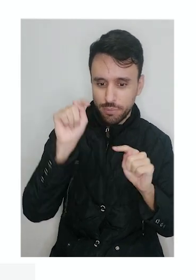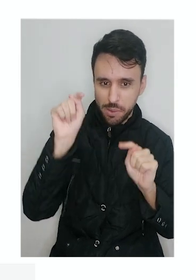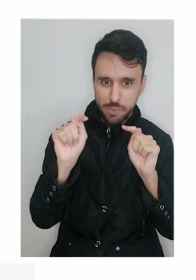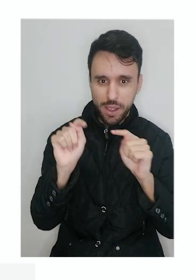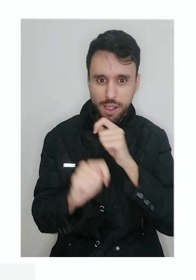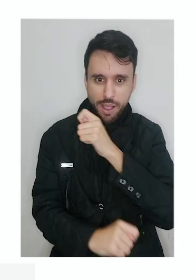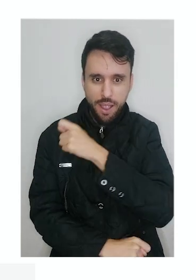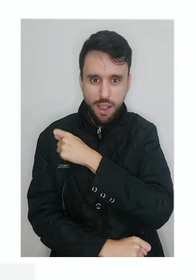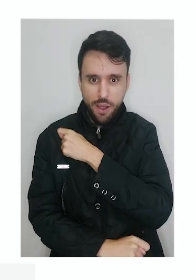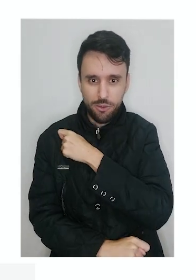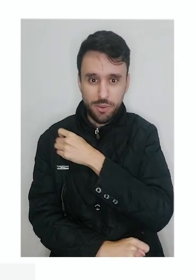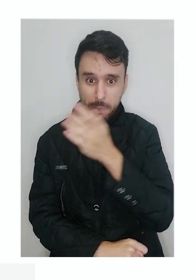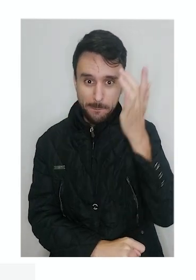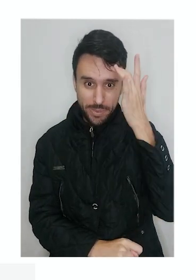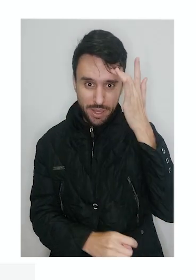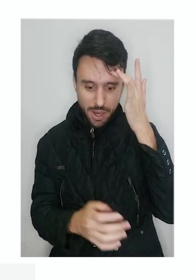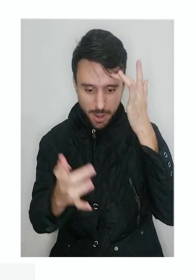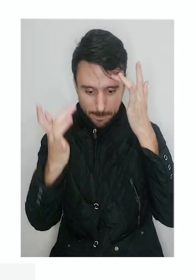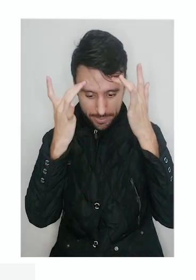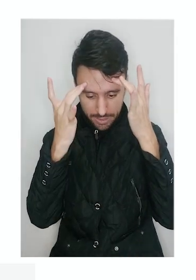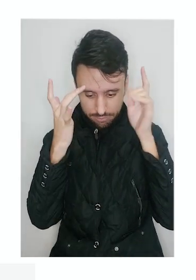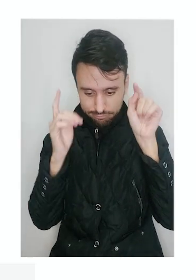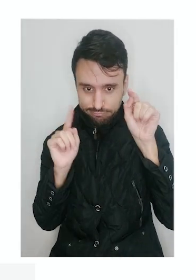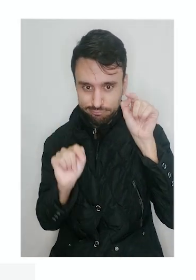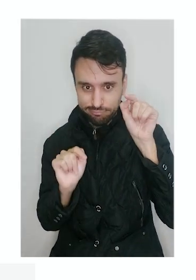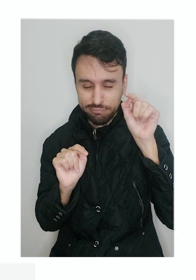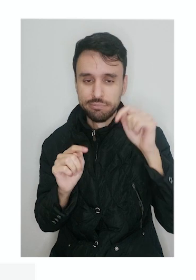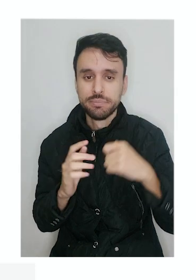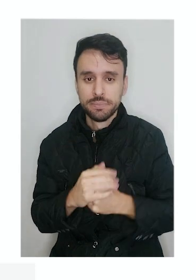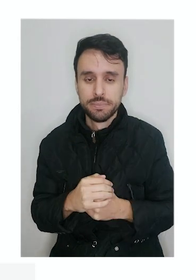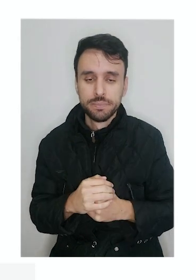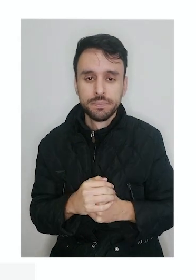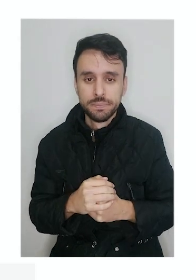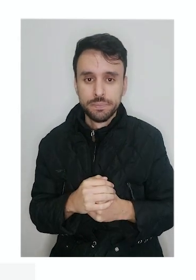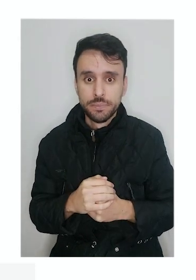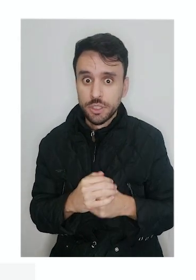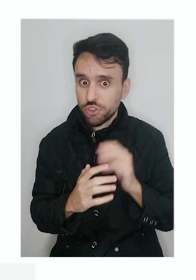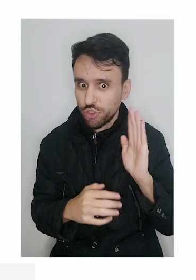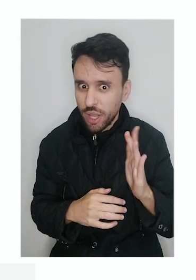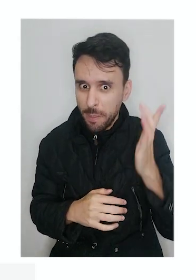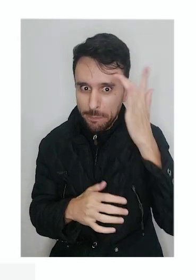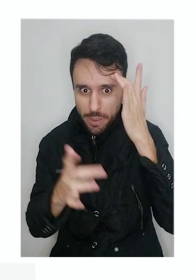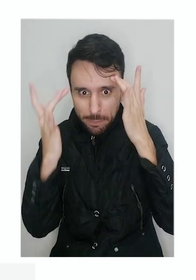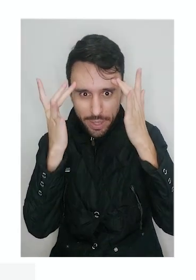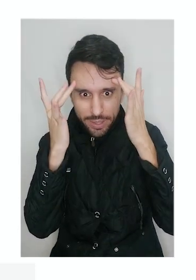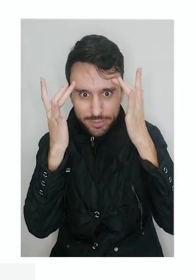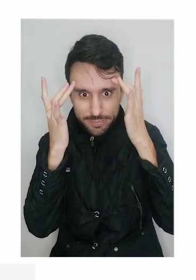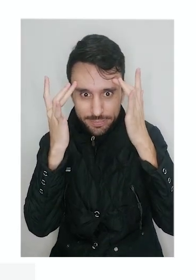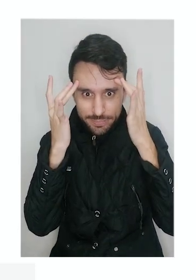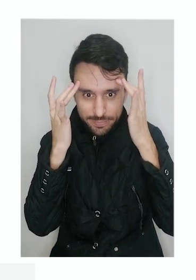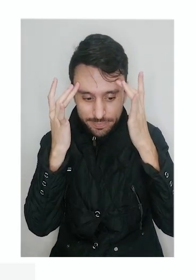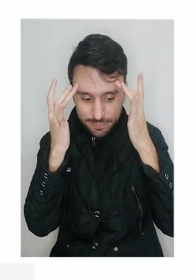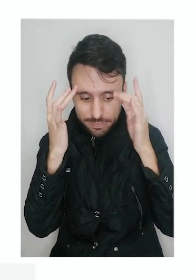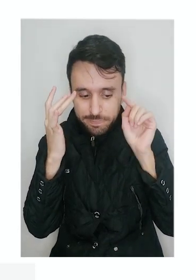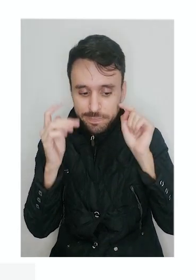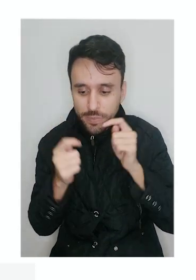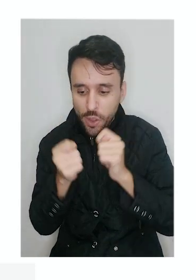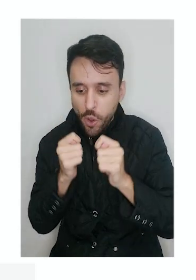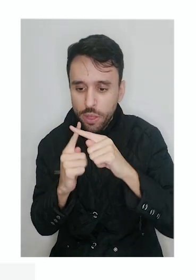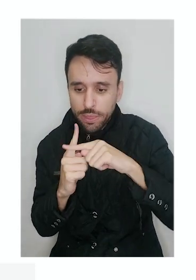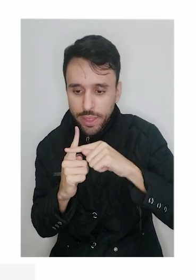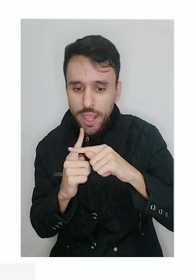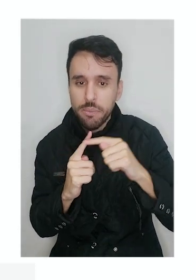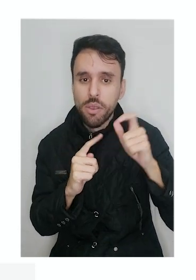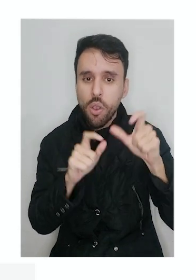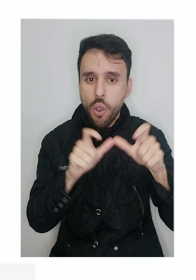estudantes. Olha lá, vai memorizando bem. Conseguiu? Olha bem onde está cada termômetro e onde